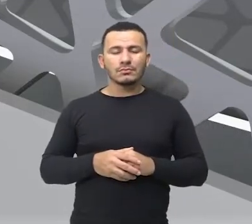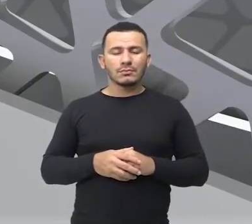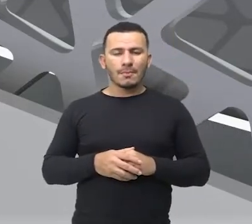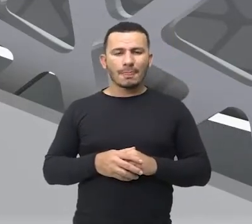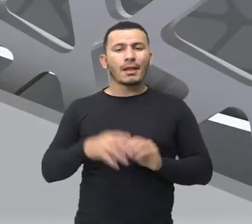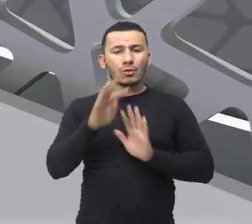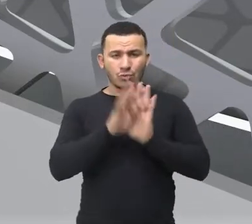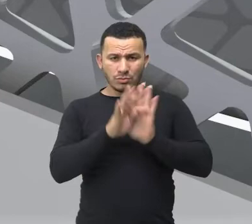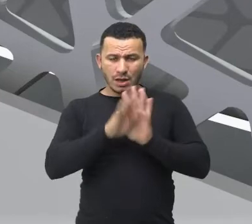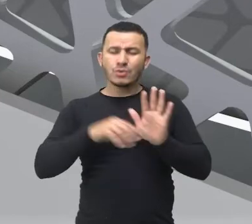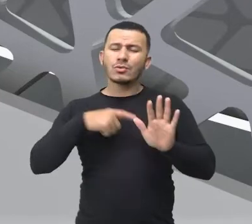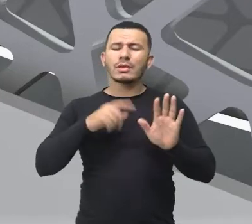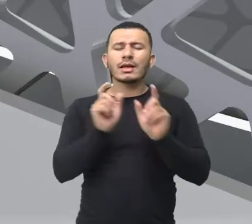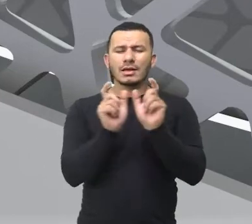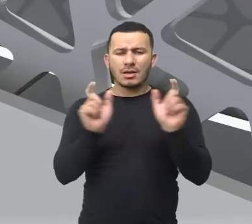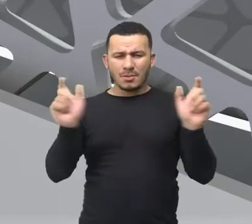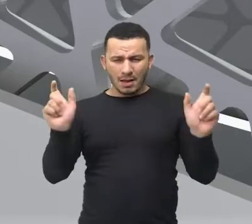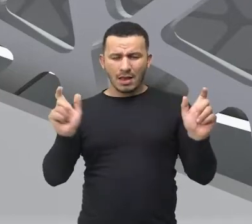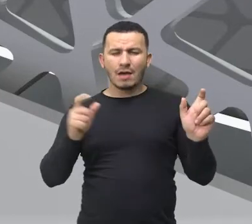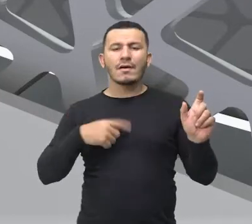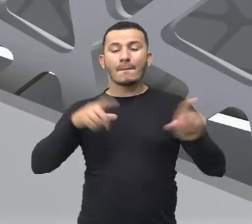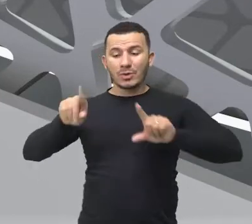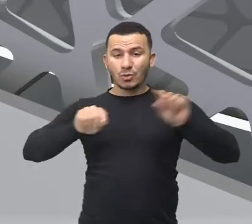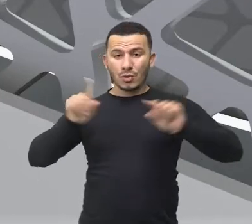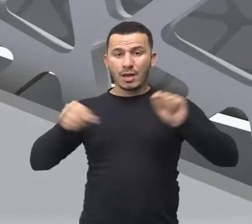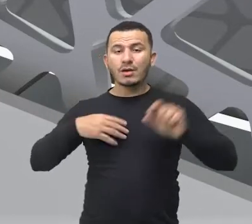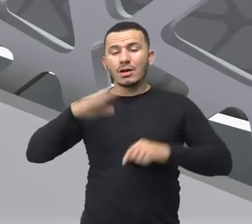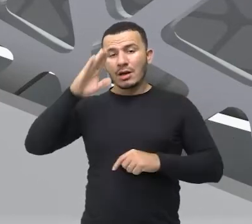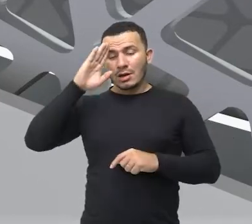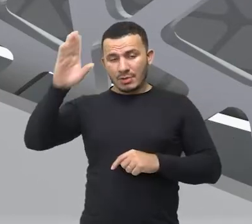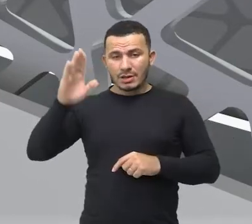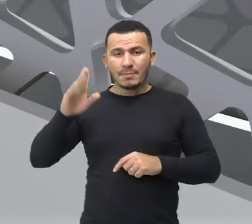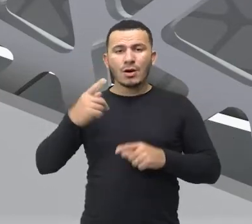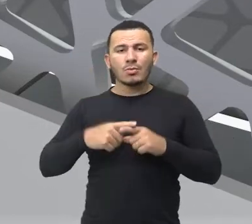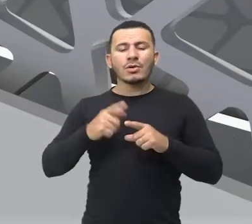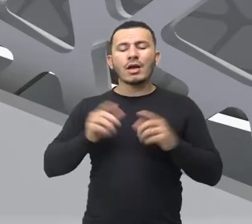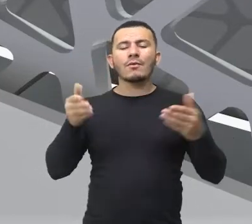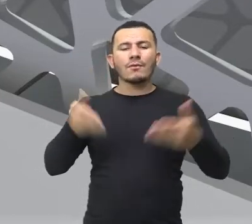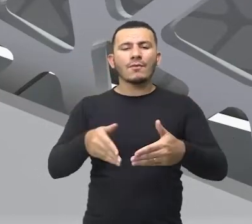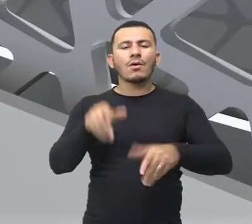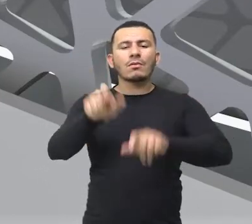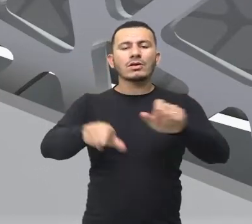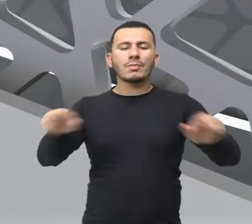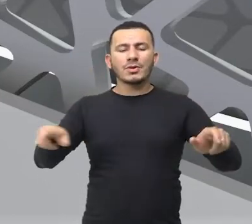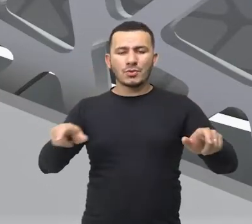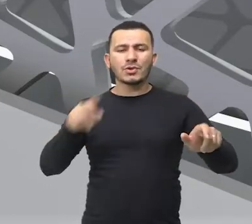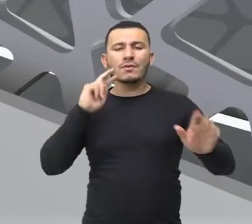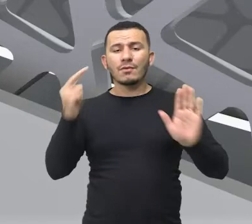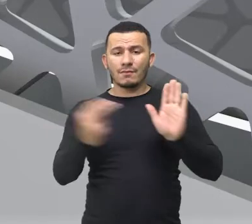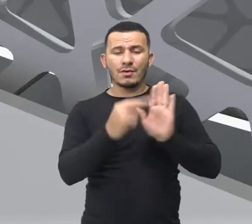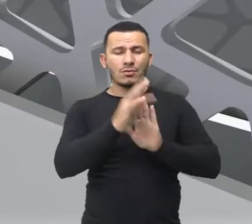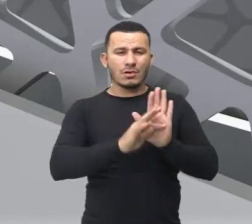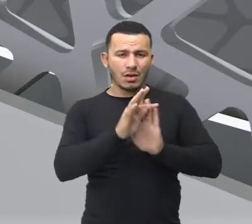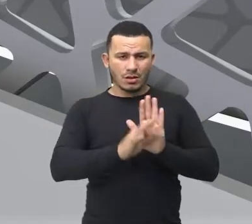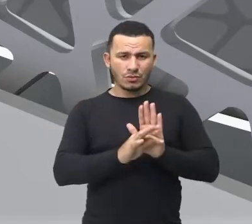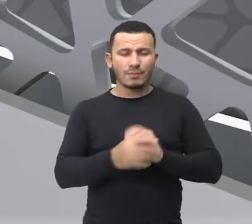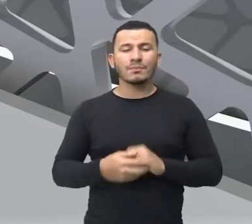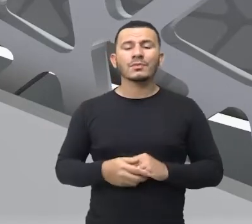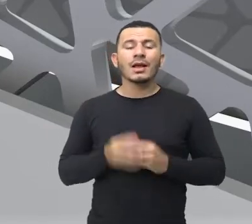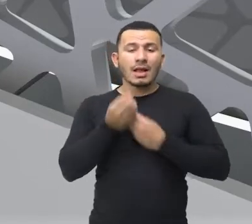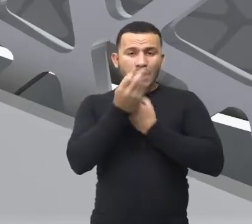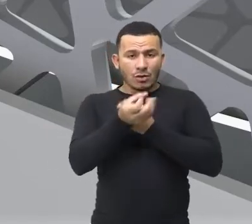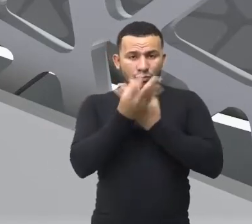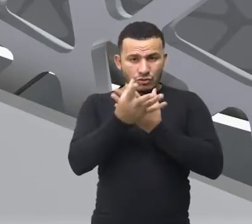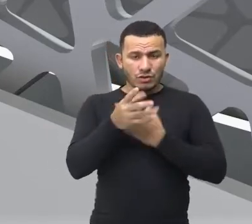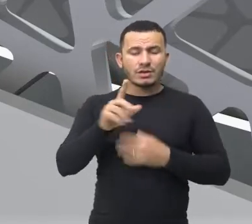palavras, você sempre tem uma intenção definida, e isso pensando no seu leitor. Nessa notícia se escolheu o menino de